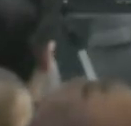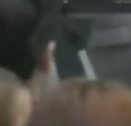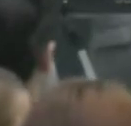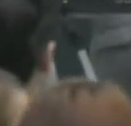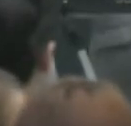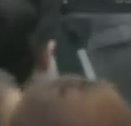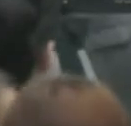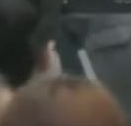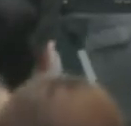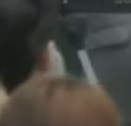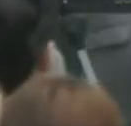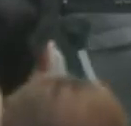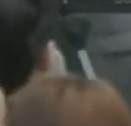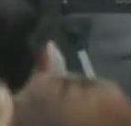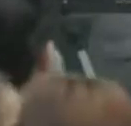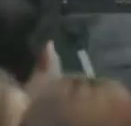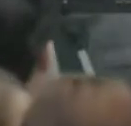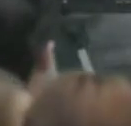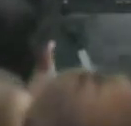cantar do Sino